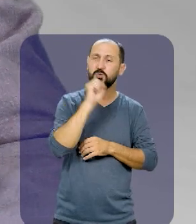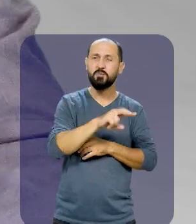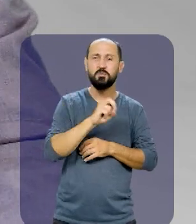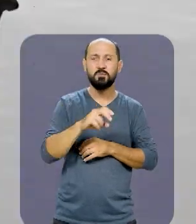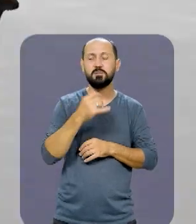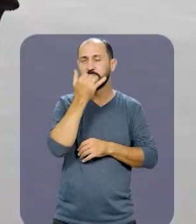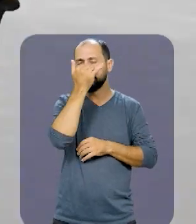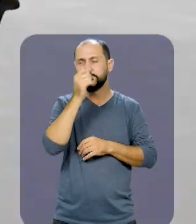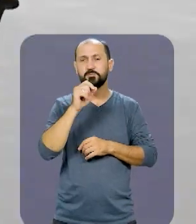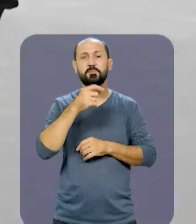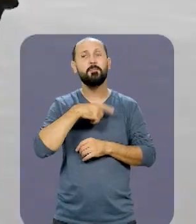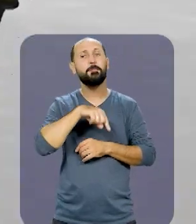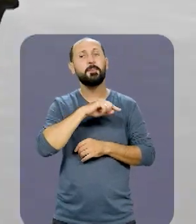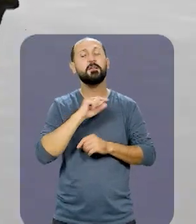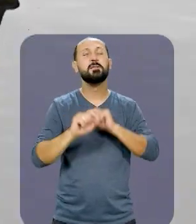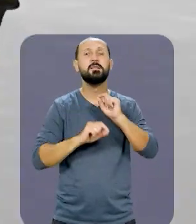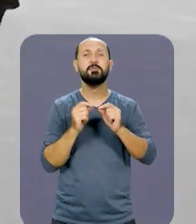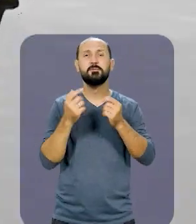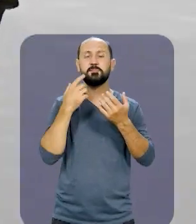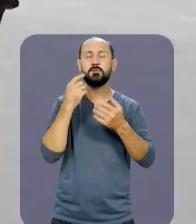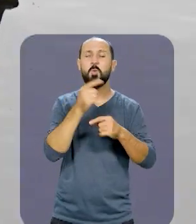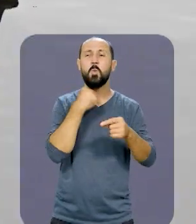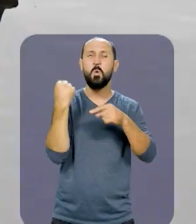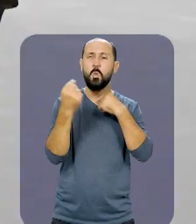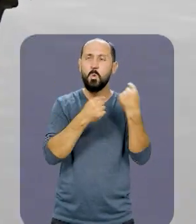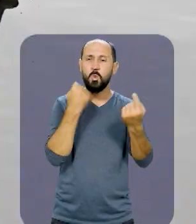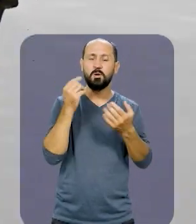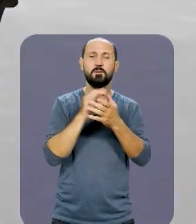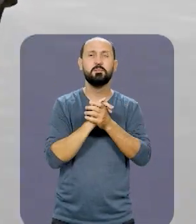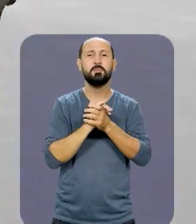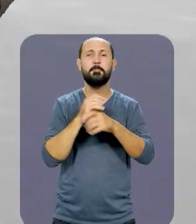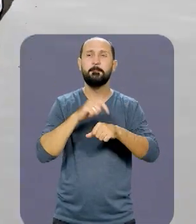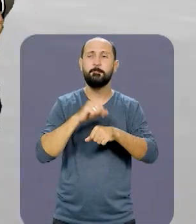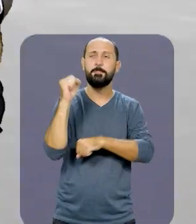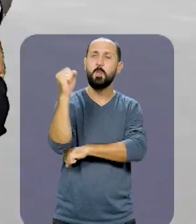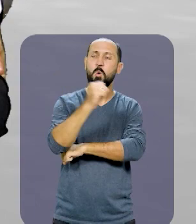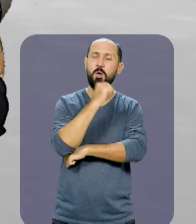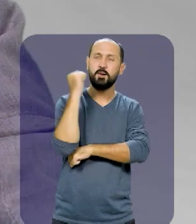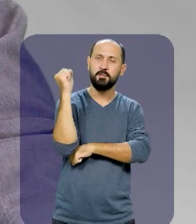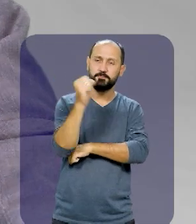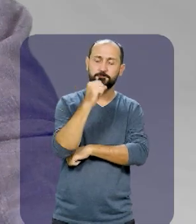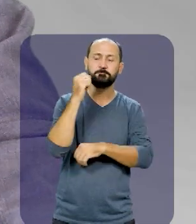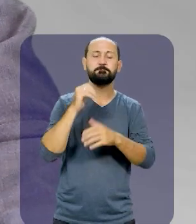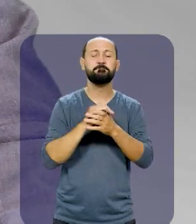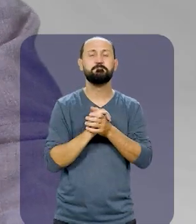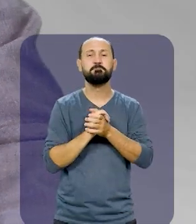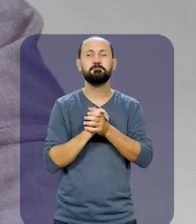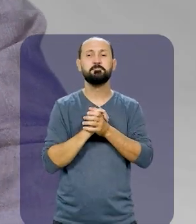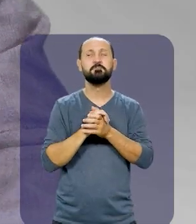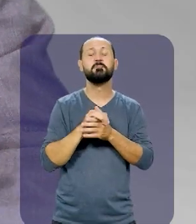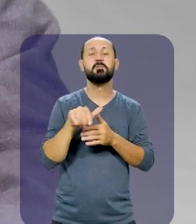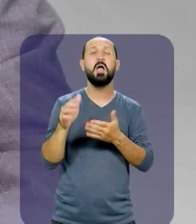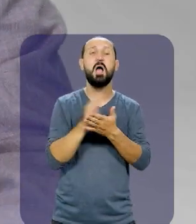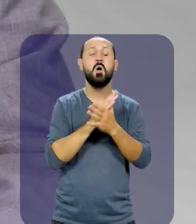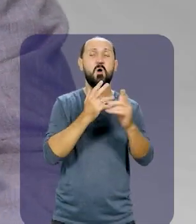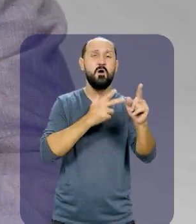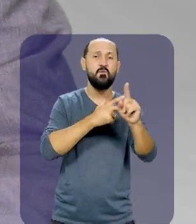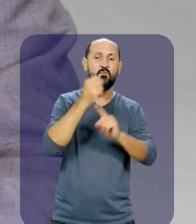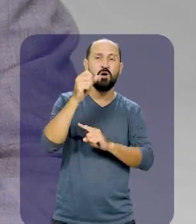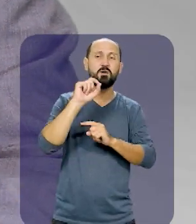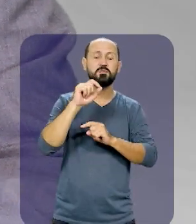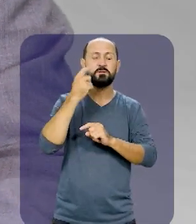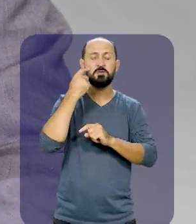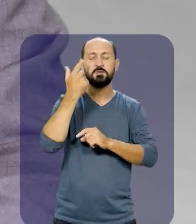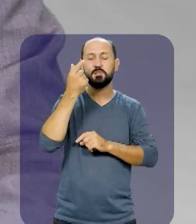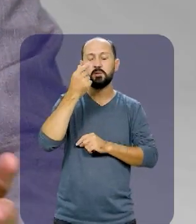e infelizmente nós tivemos óbitos, quadros graves e aqueles que venceram